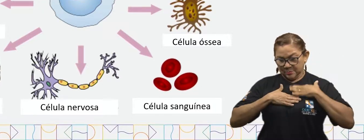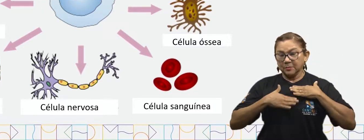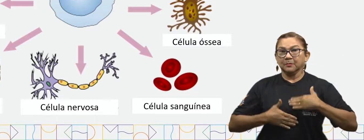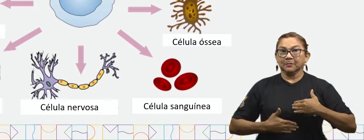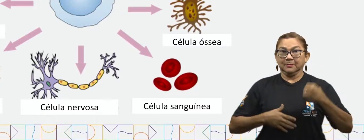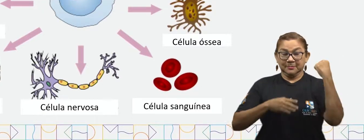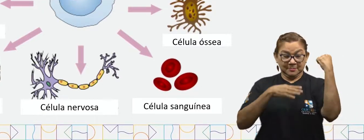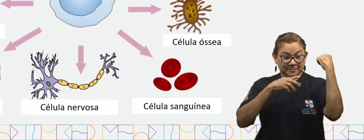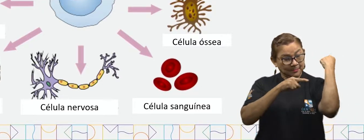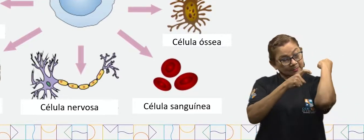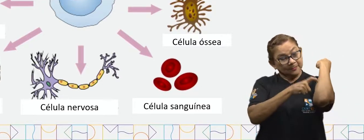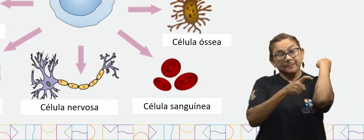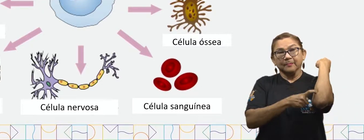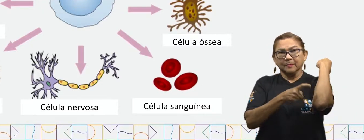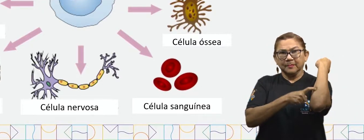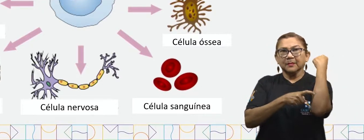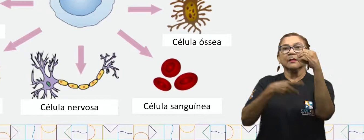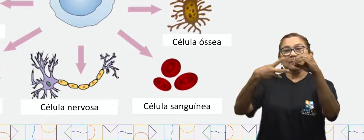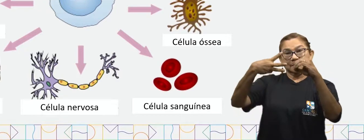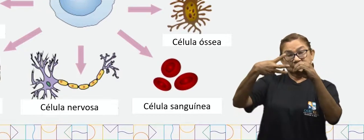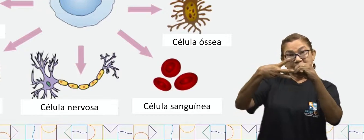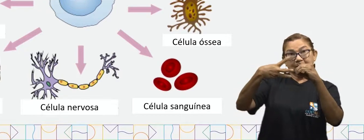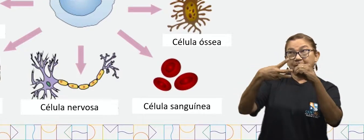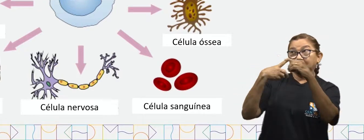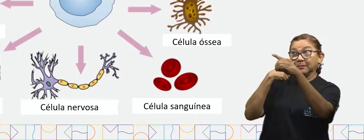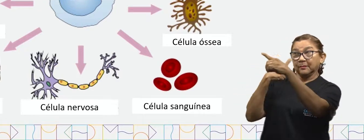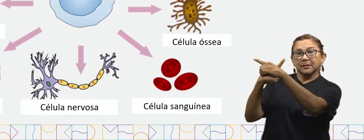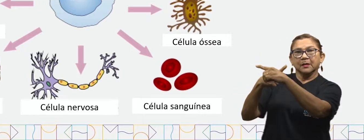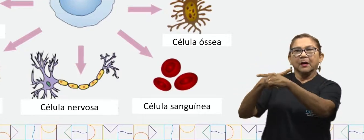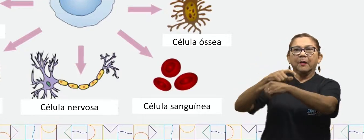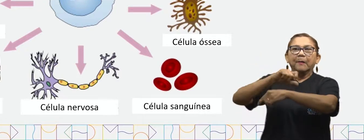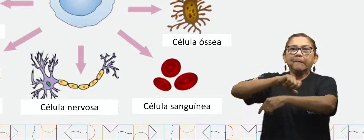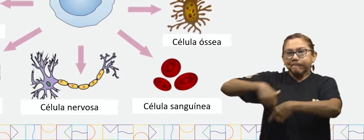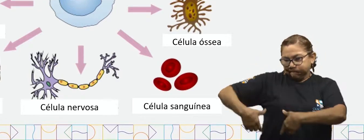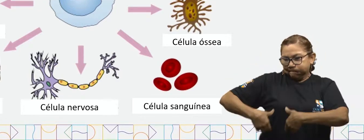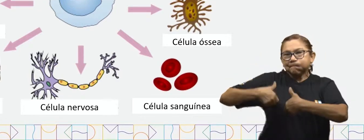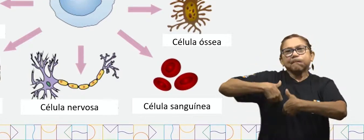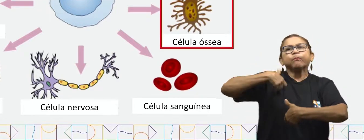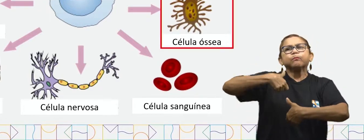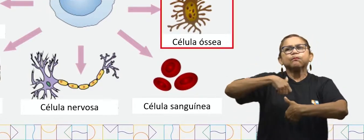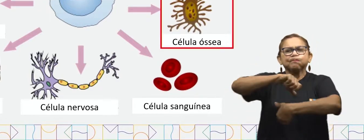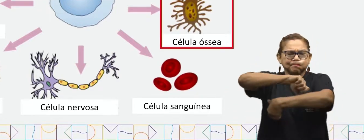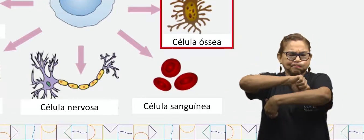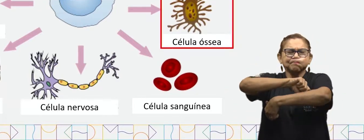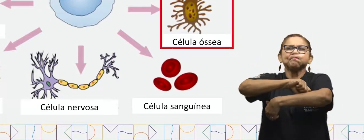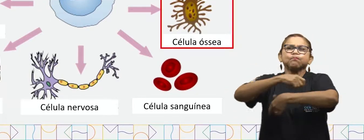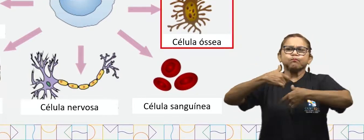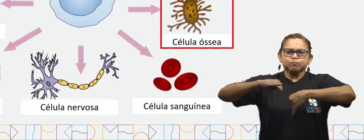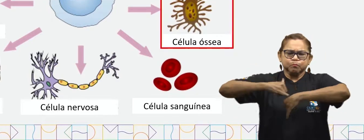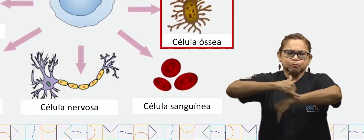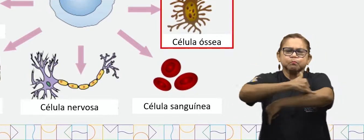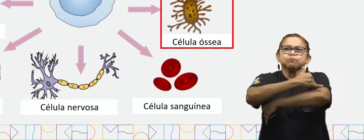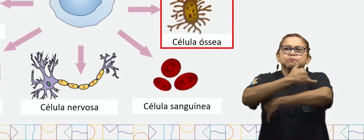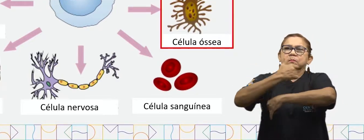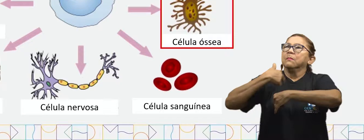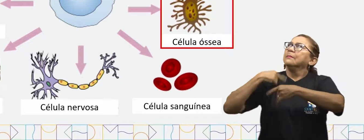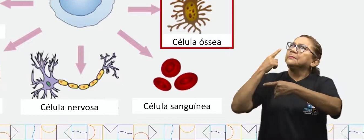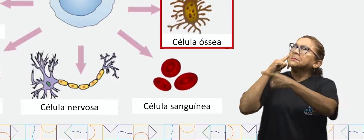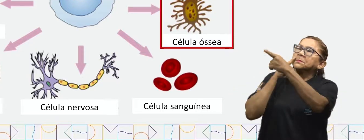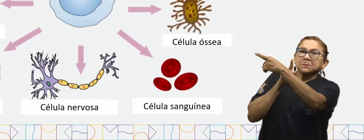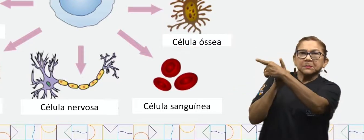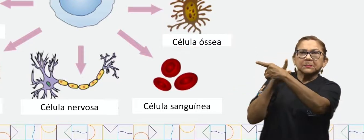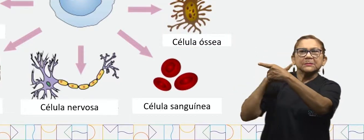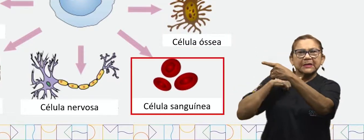músculo. Célula adiposa é uma célula de gordura. Célula óssea, que está em